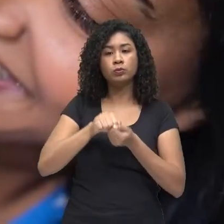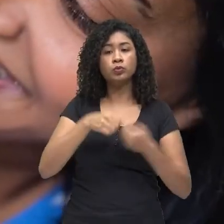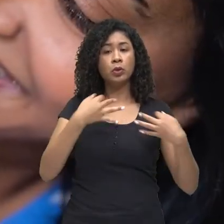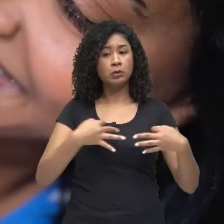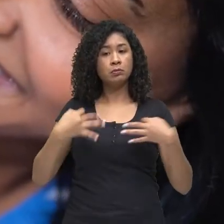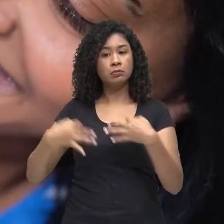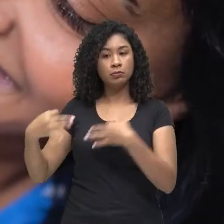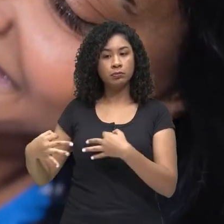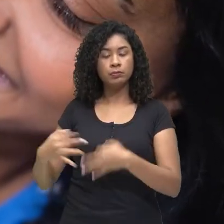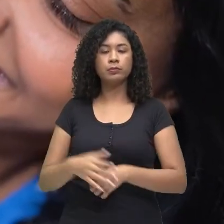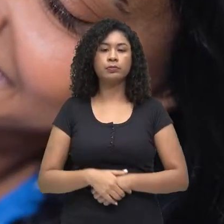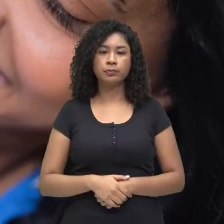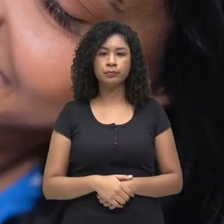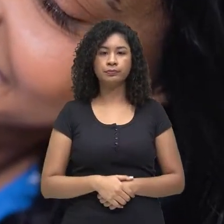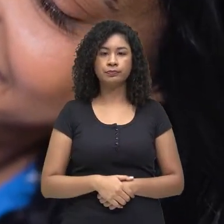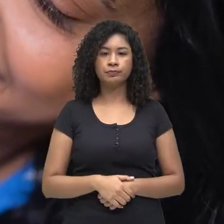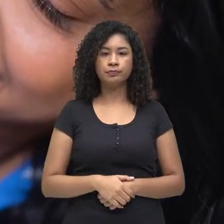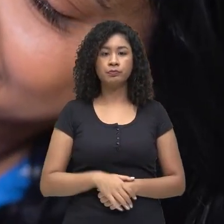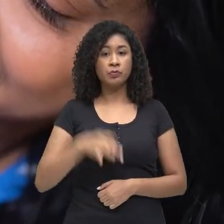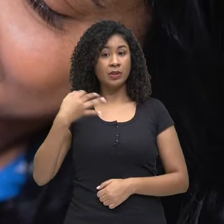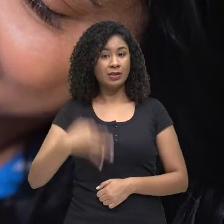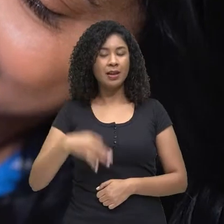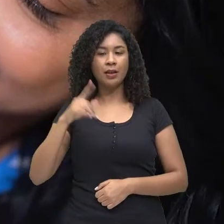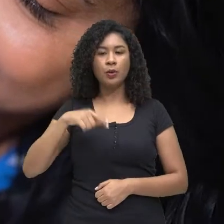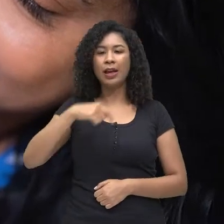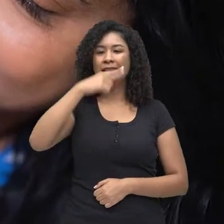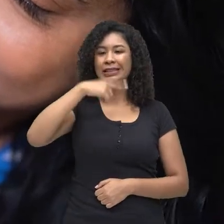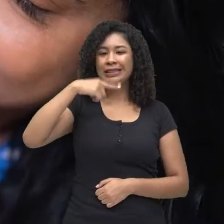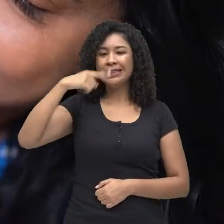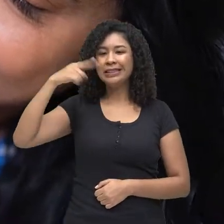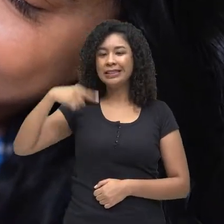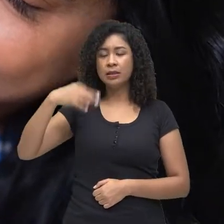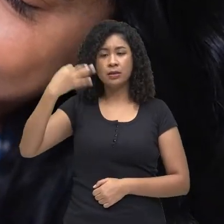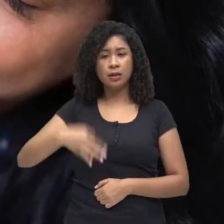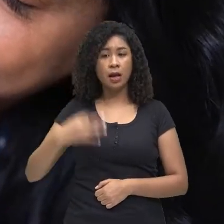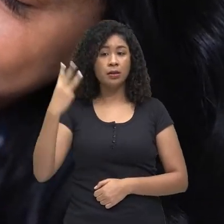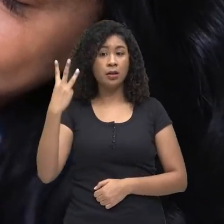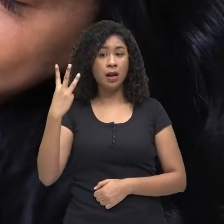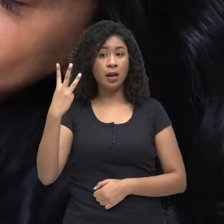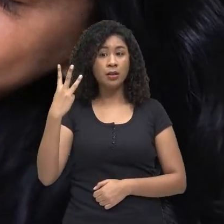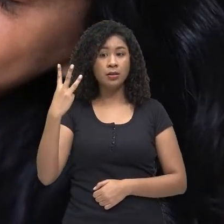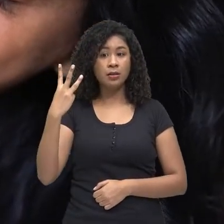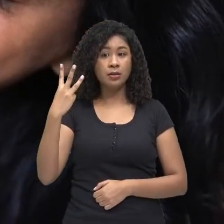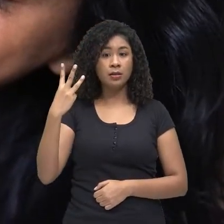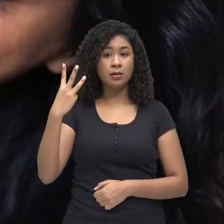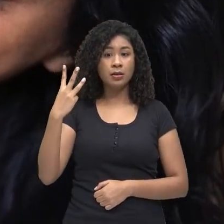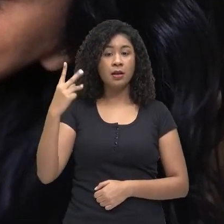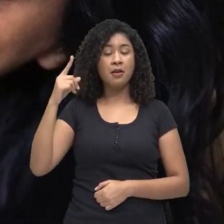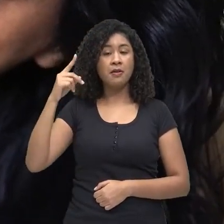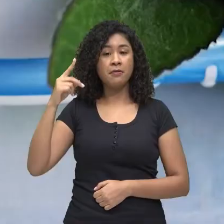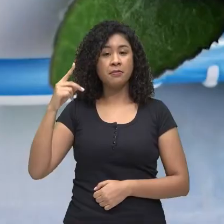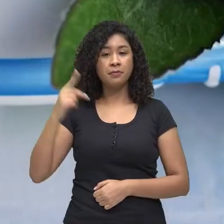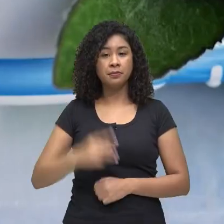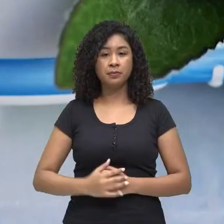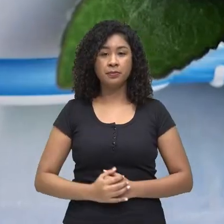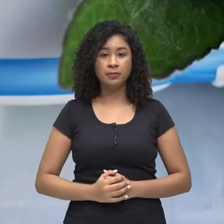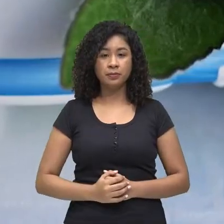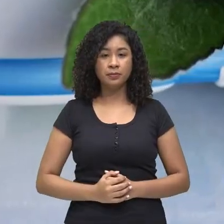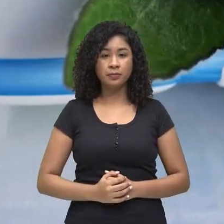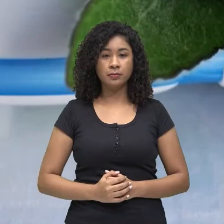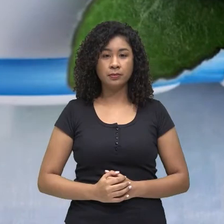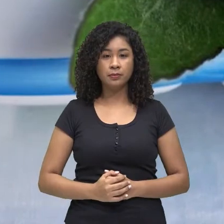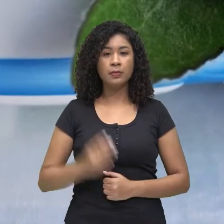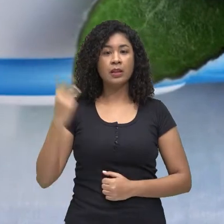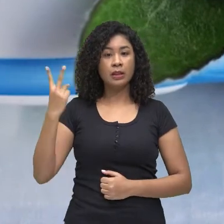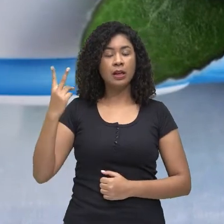O ideal é que façamos uma boa escovação pelo menos 3 vezes ao dia. E não esqueça de usar creme dental